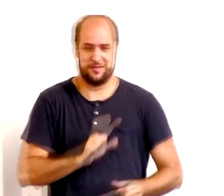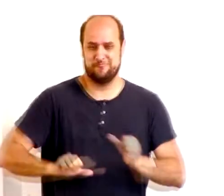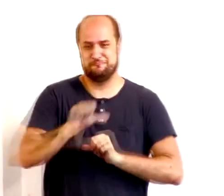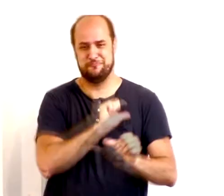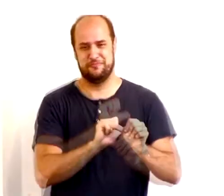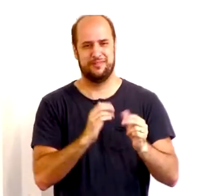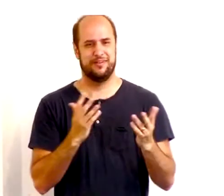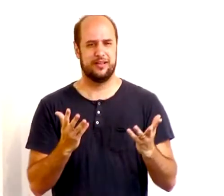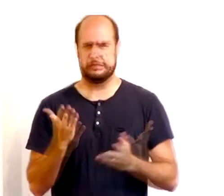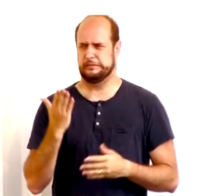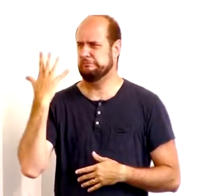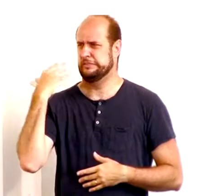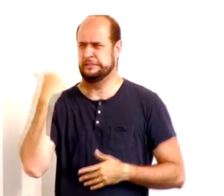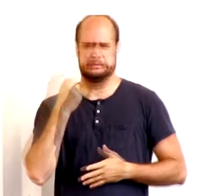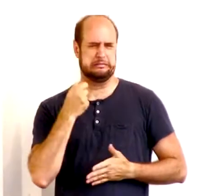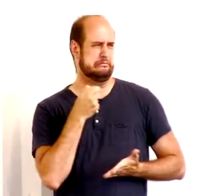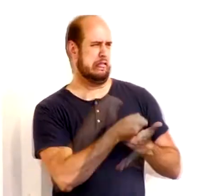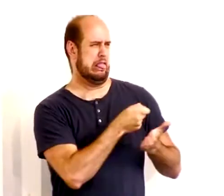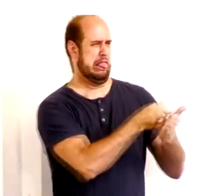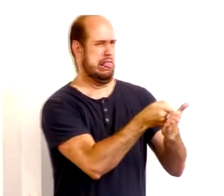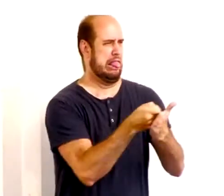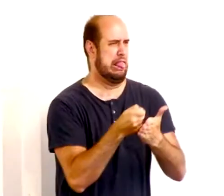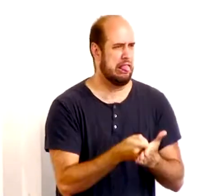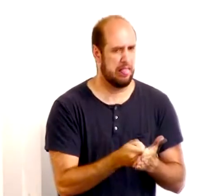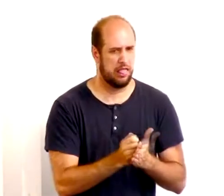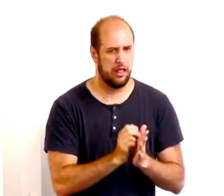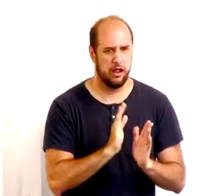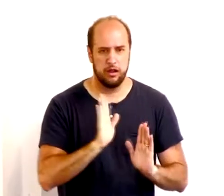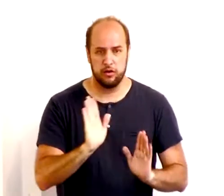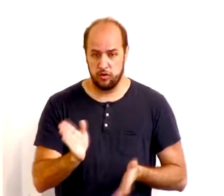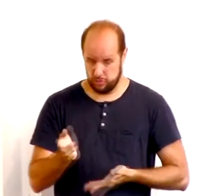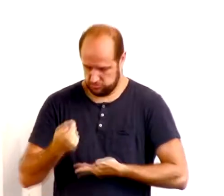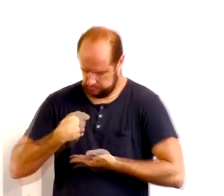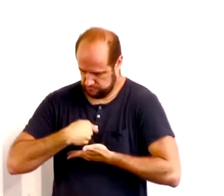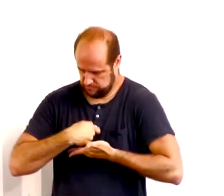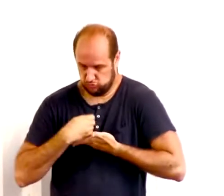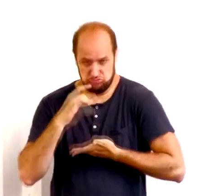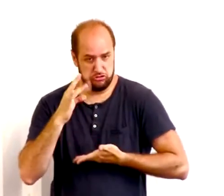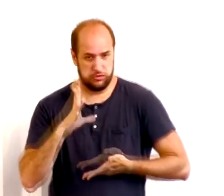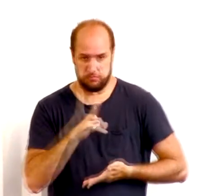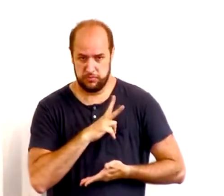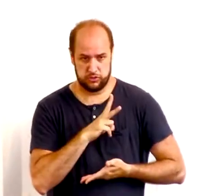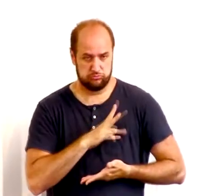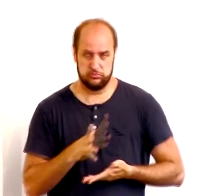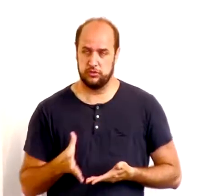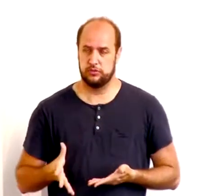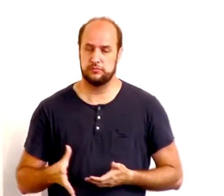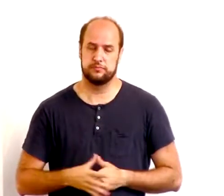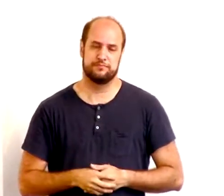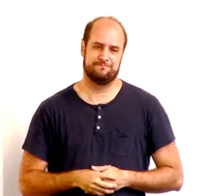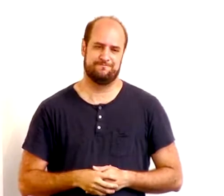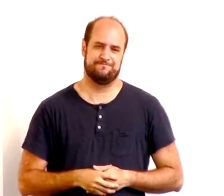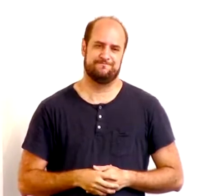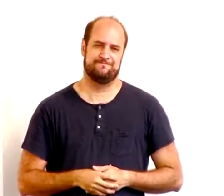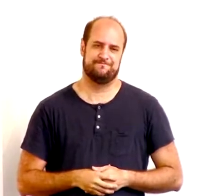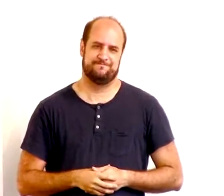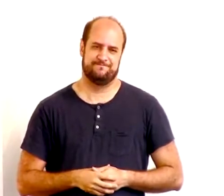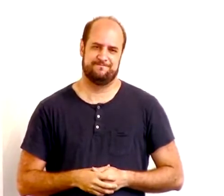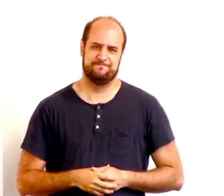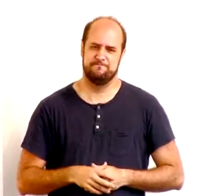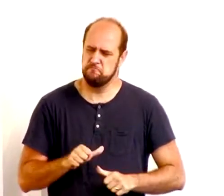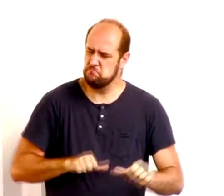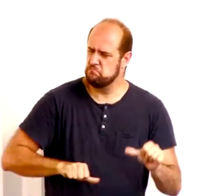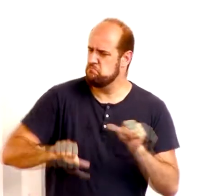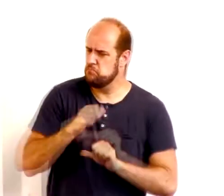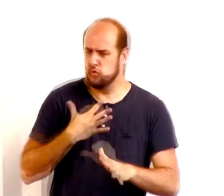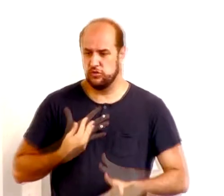Eu antes cobrava das pessoas, agora tenho cobrado mais de mim mesmo. Não é bonito? testemunhar